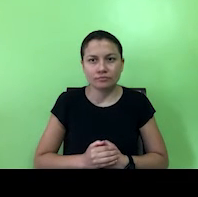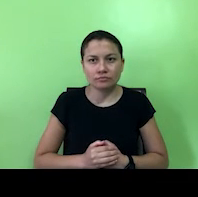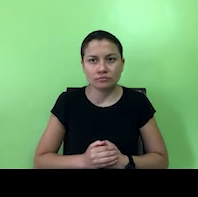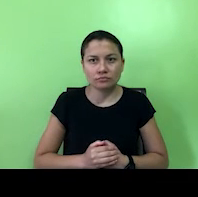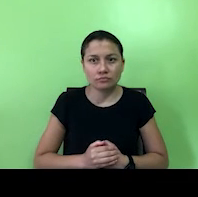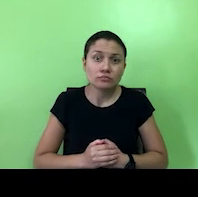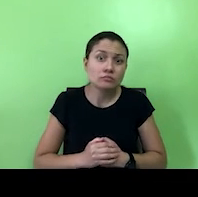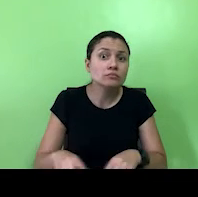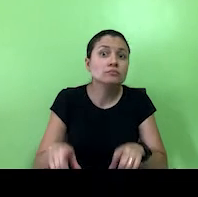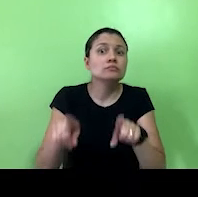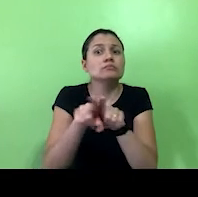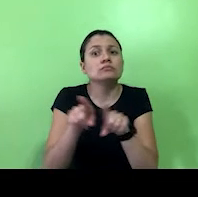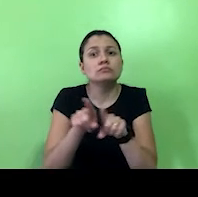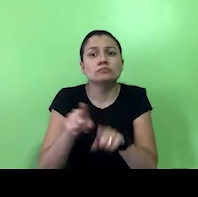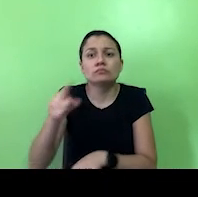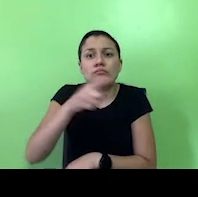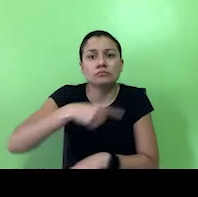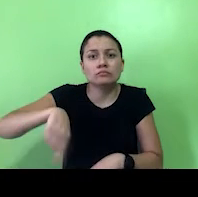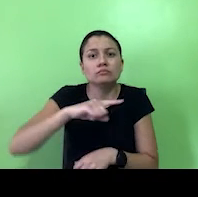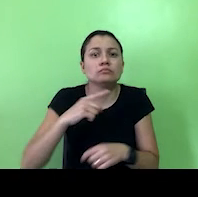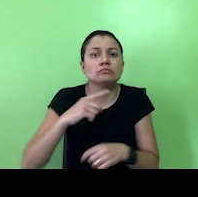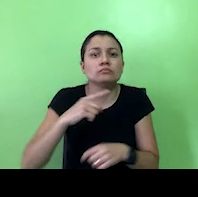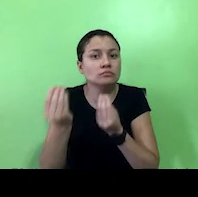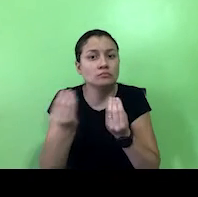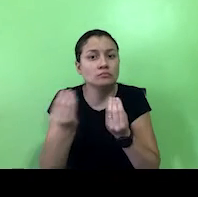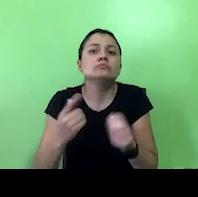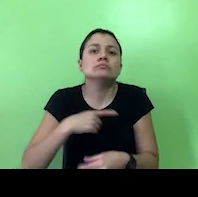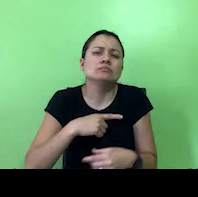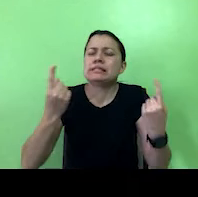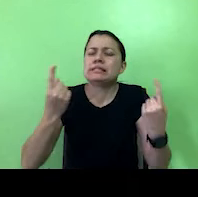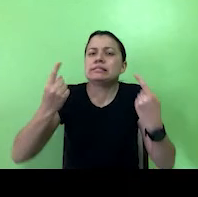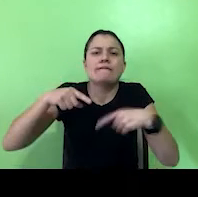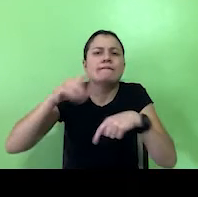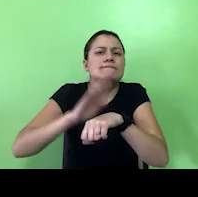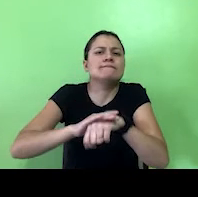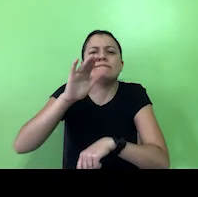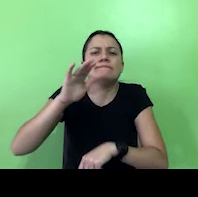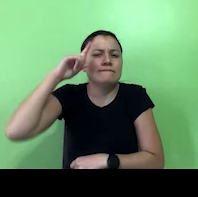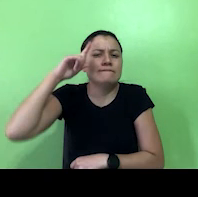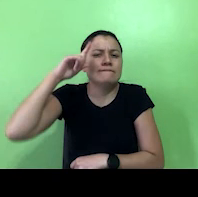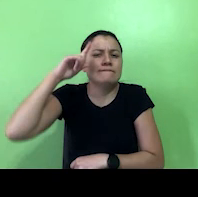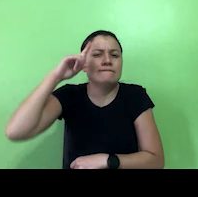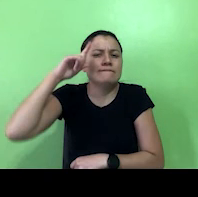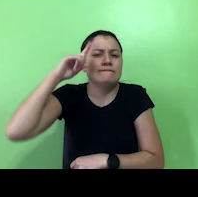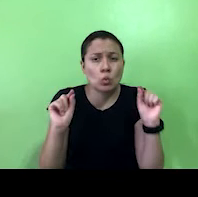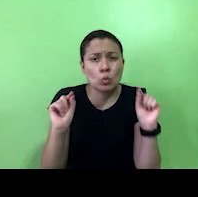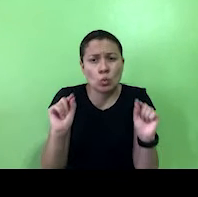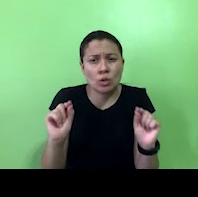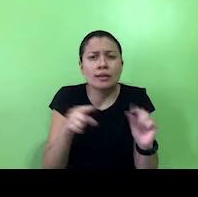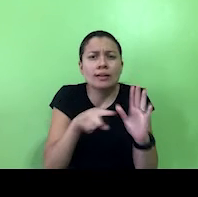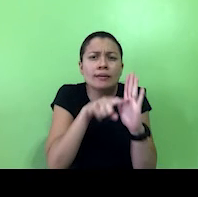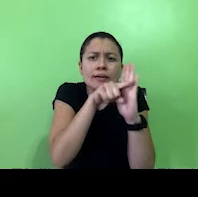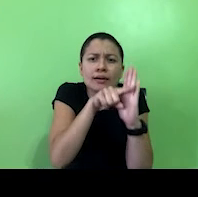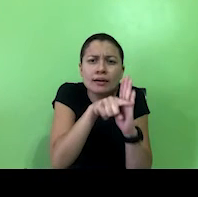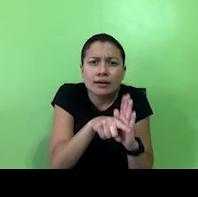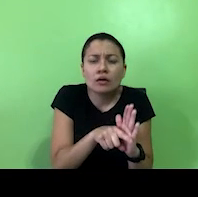E isso tudo nos leva ao talvez o maior desafio de todos ao fazer esse processo de pesquisa e validação, que é